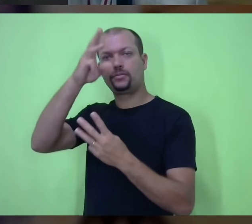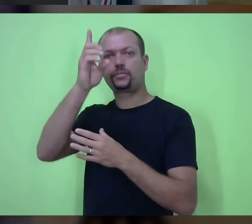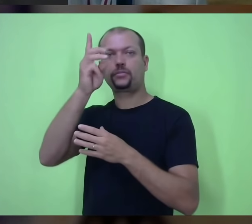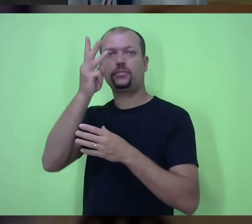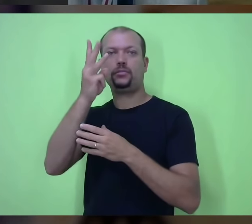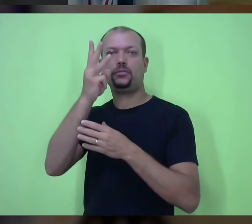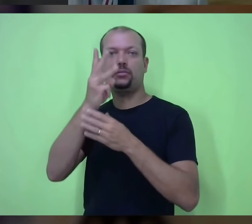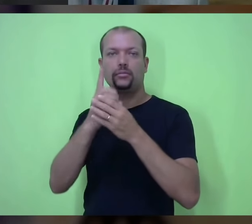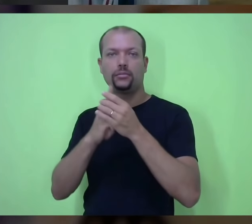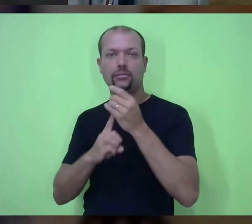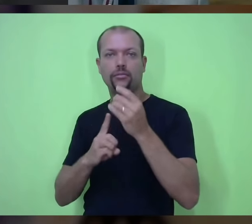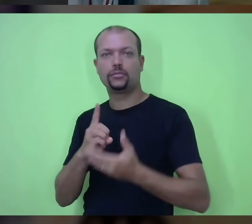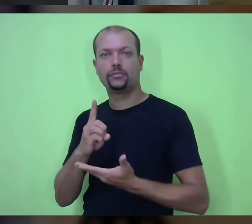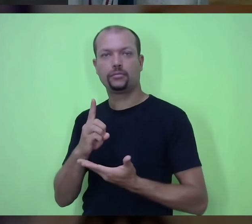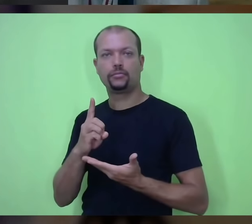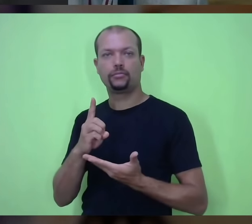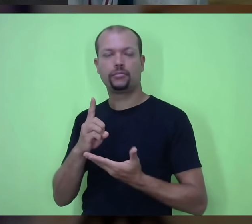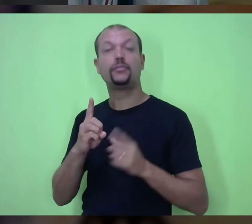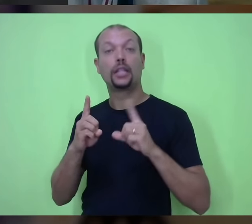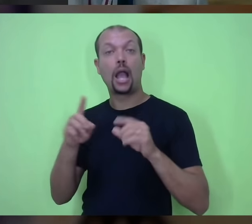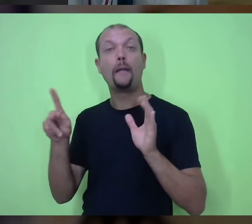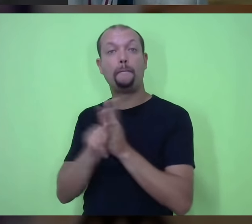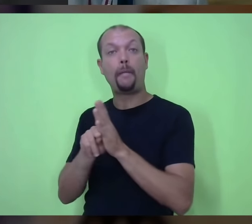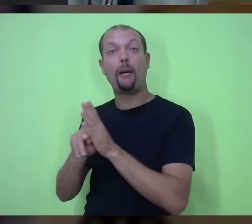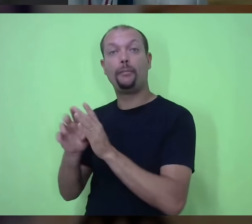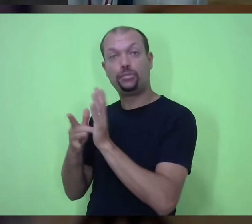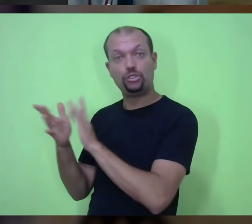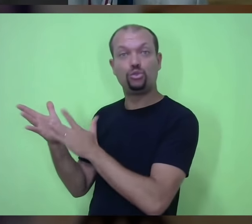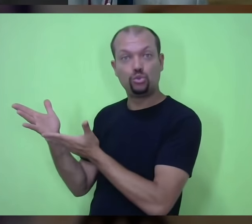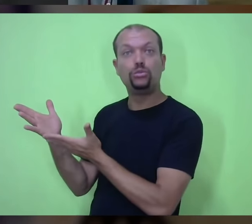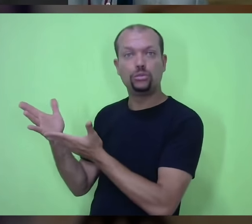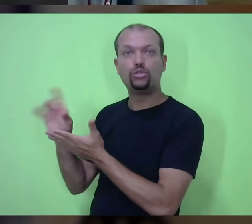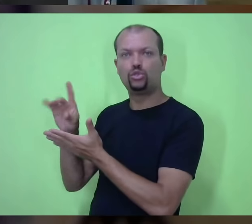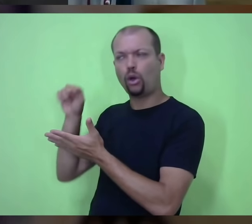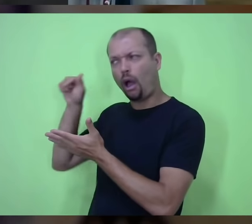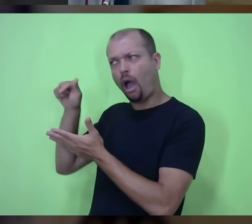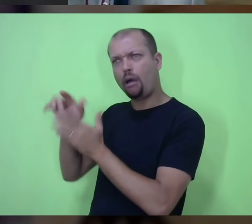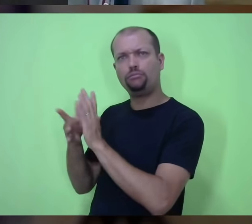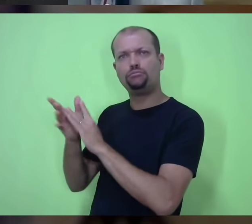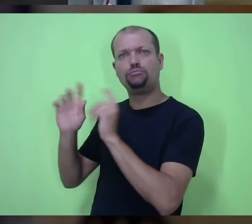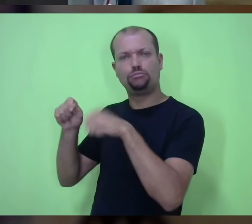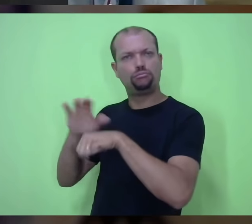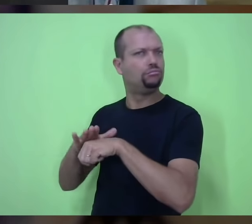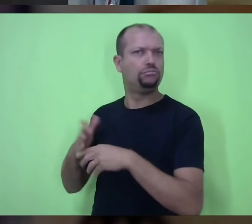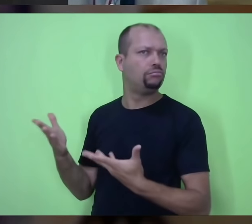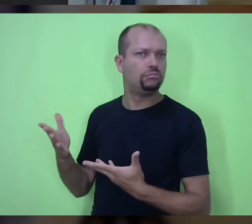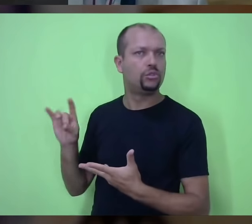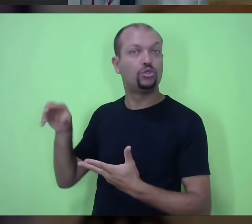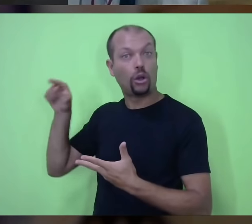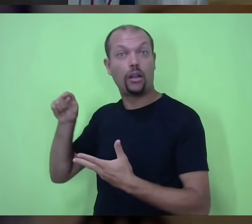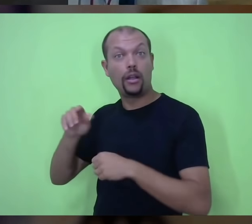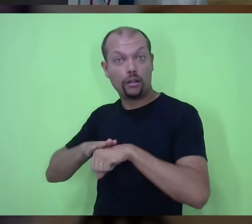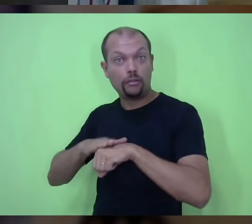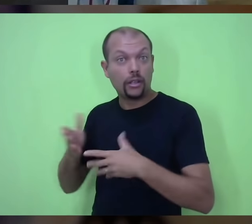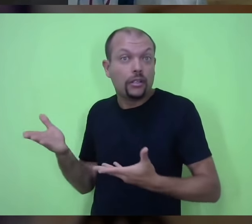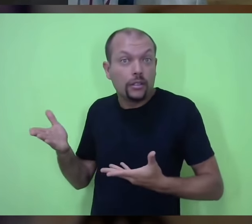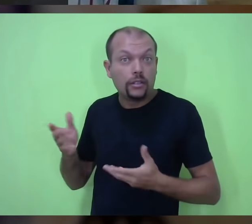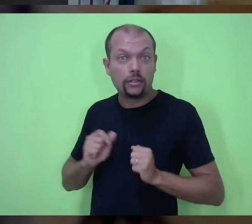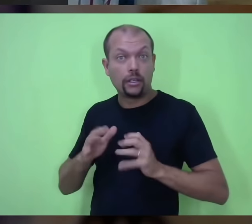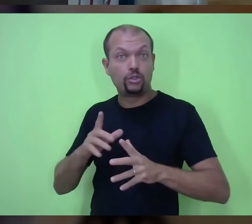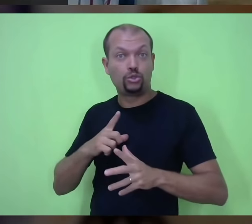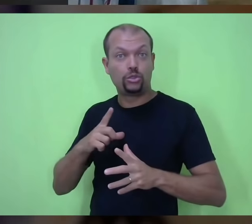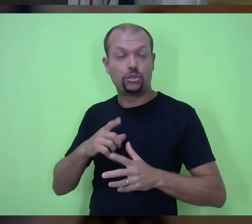existem atributos que são específicos a Jesus. Por exemplo, só ele, só o Filho